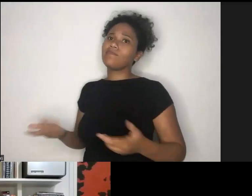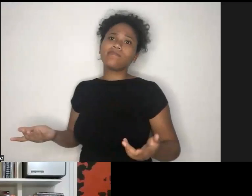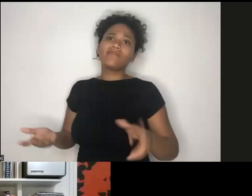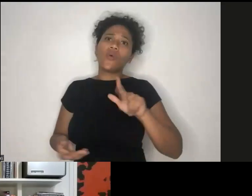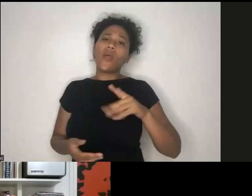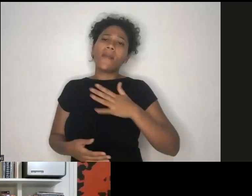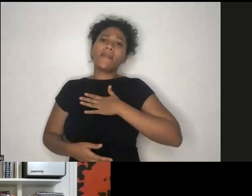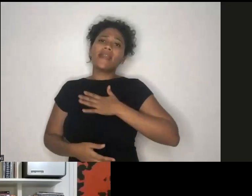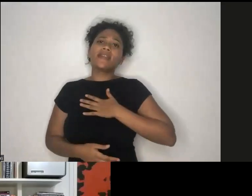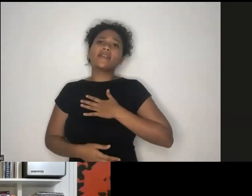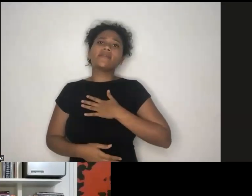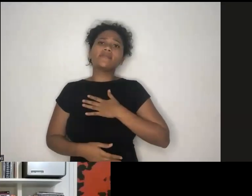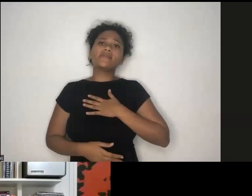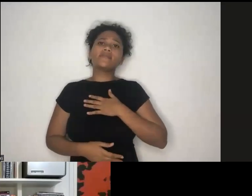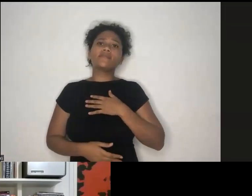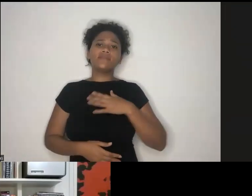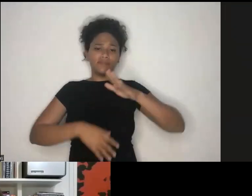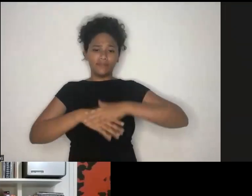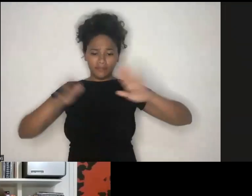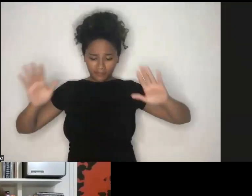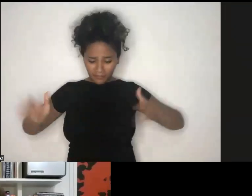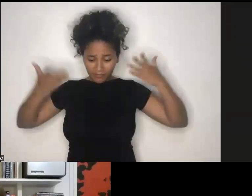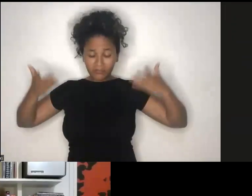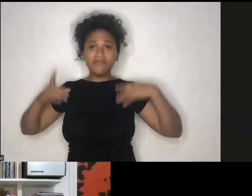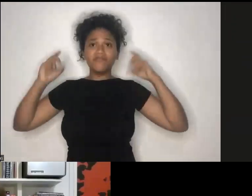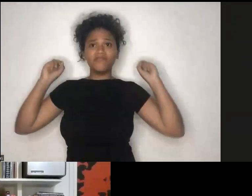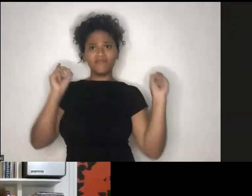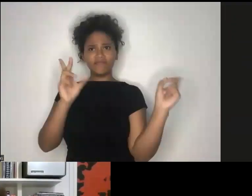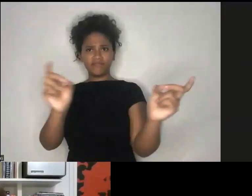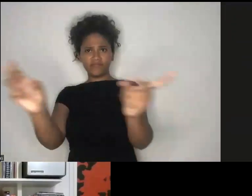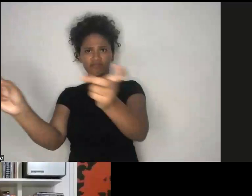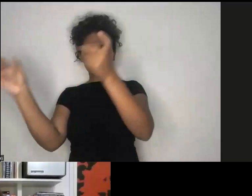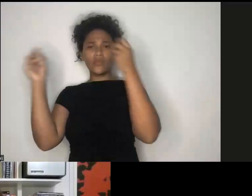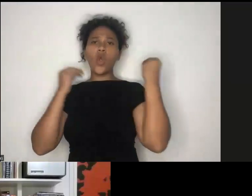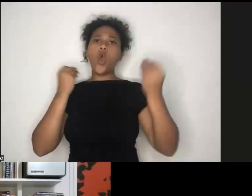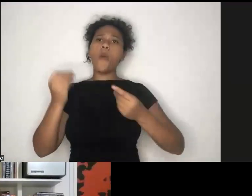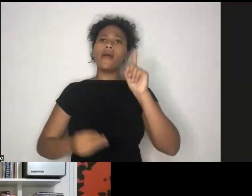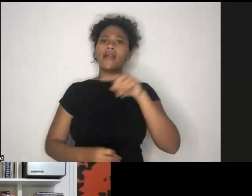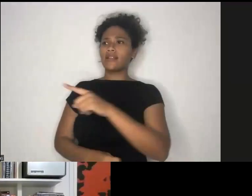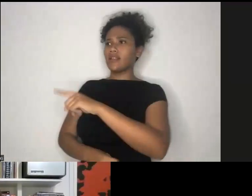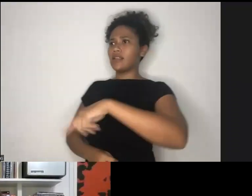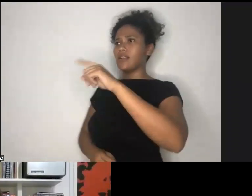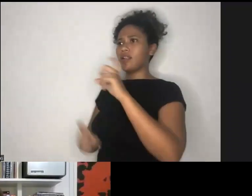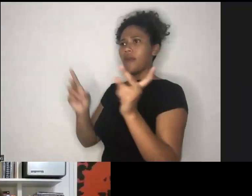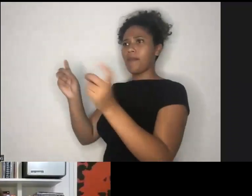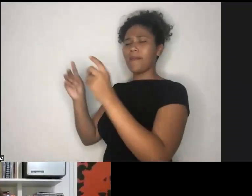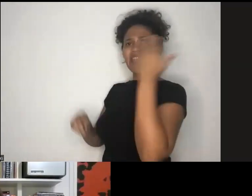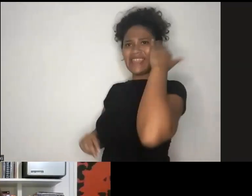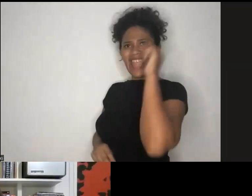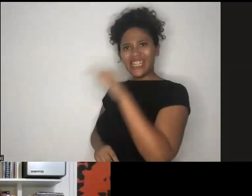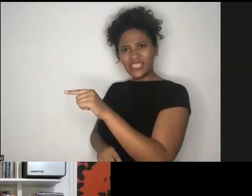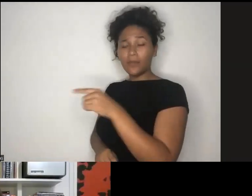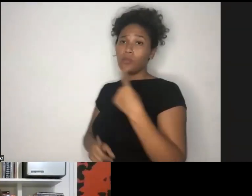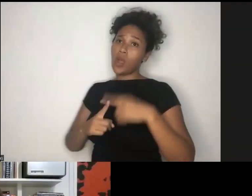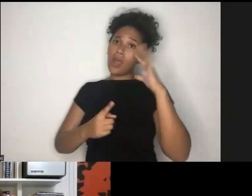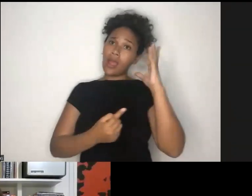que deve ser promovido ou vendido da maneira como o mercado entende porque eu acredito que a arte